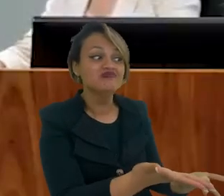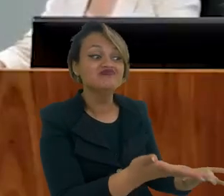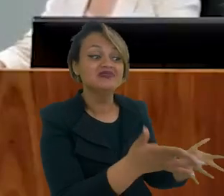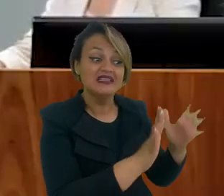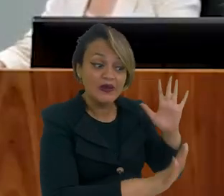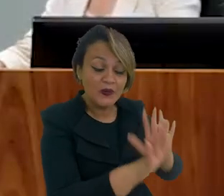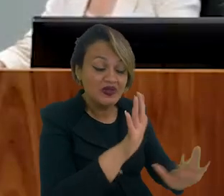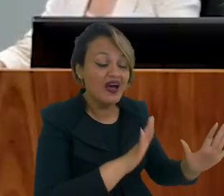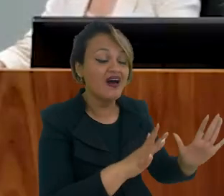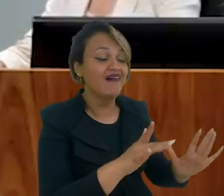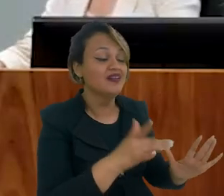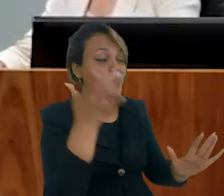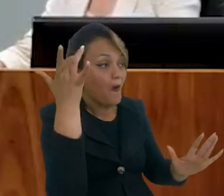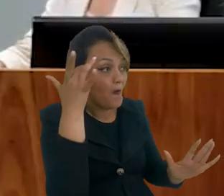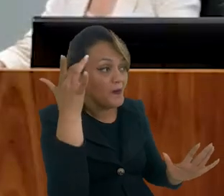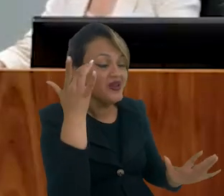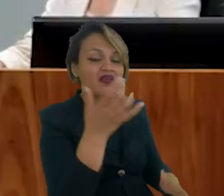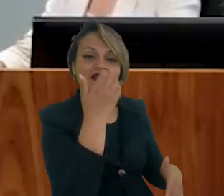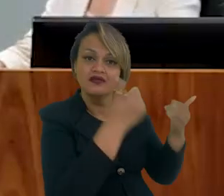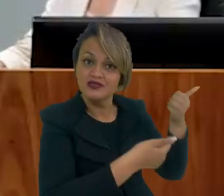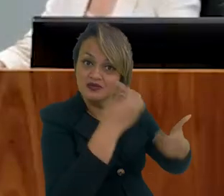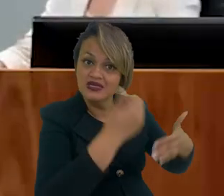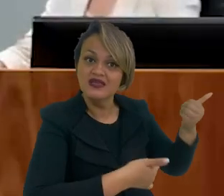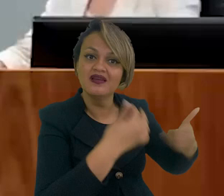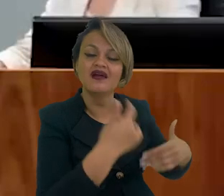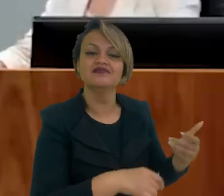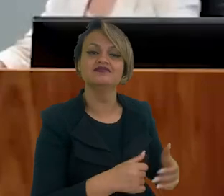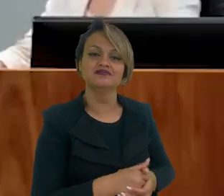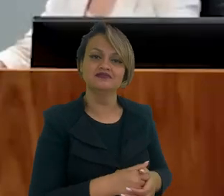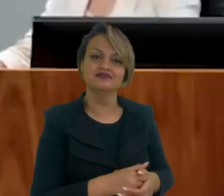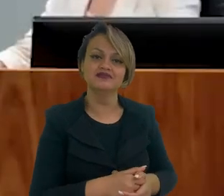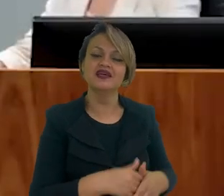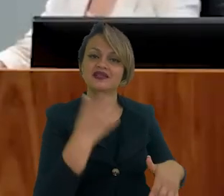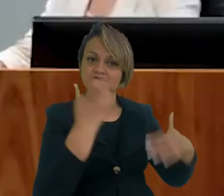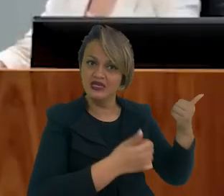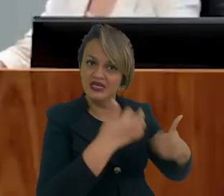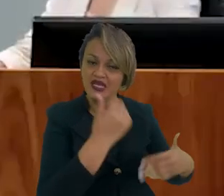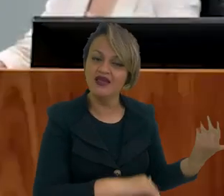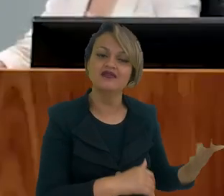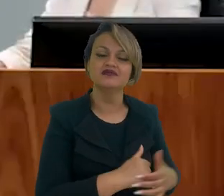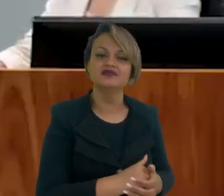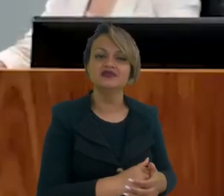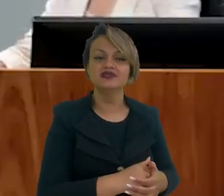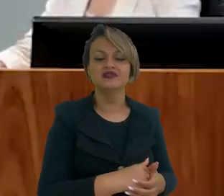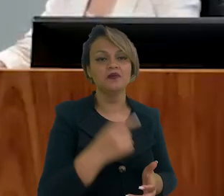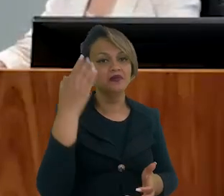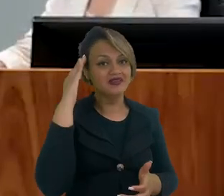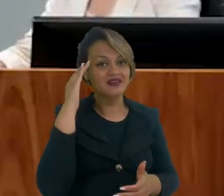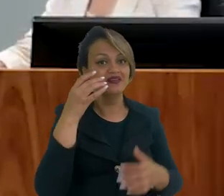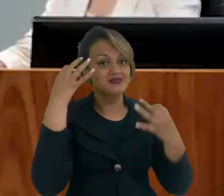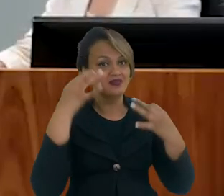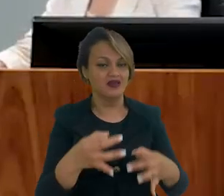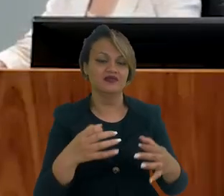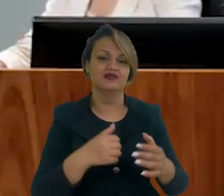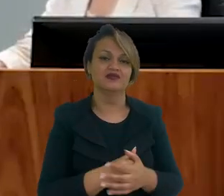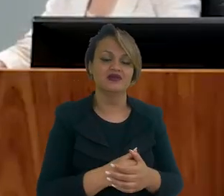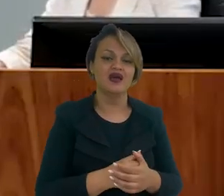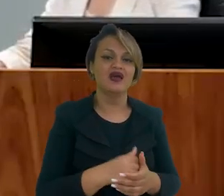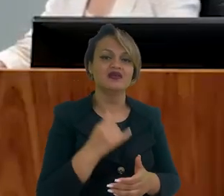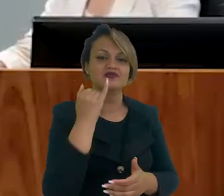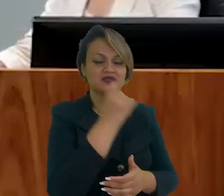mas nós temos um papel de consciência que a gente tem que exercer no início porque muitas demandas surgem com a gente